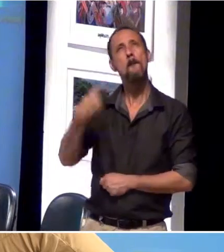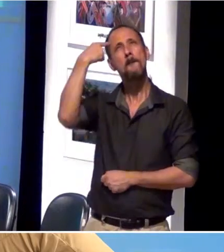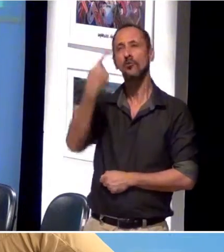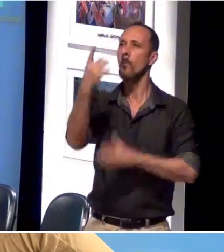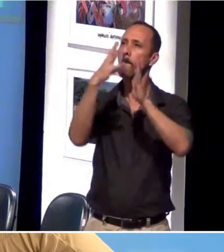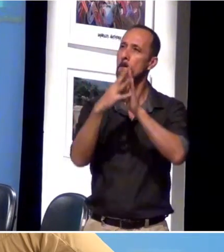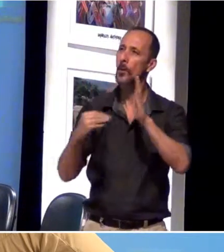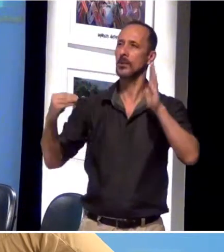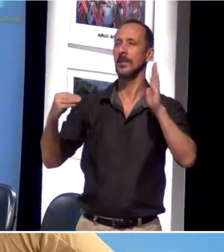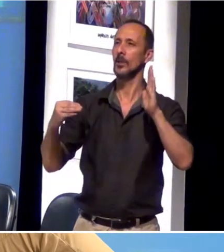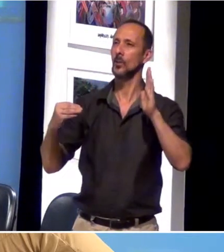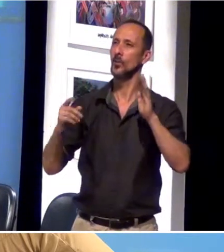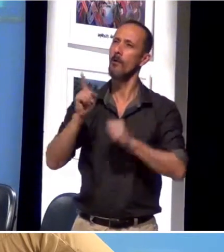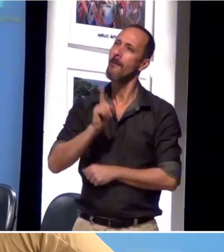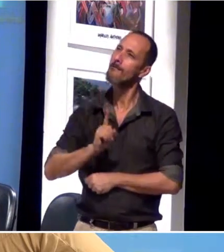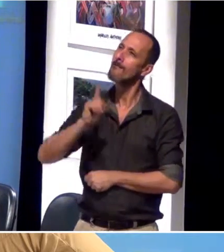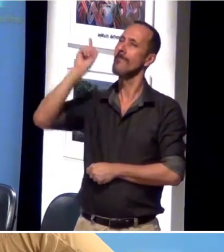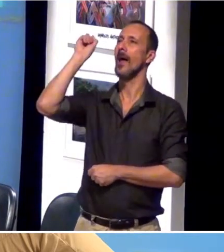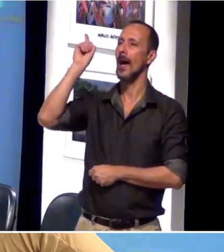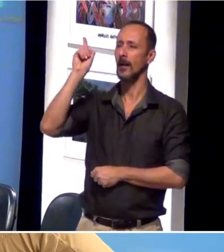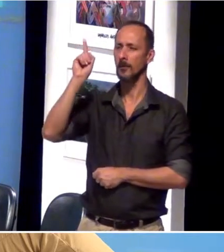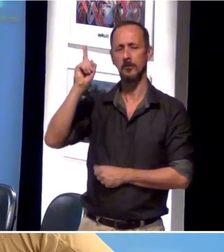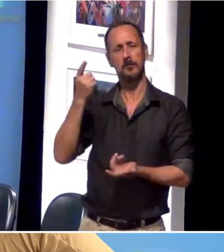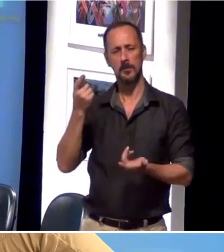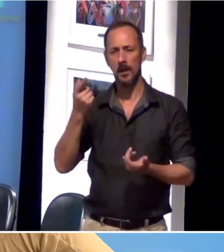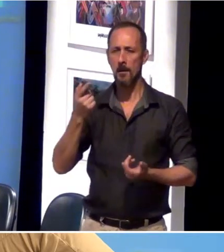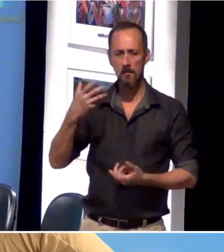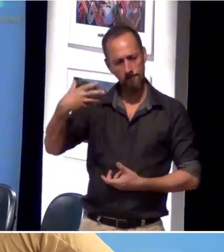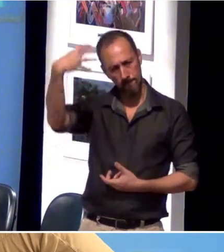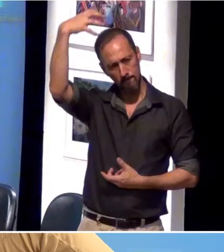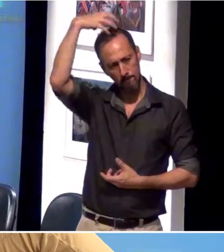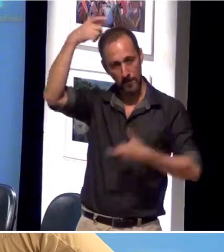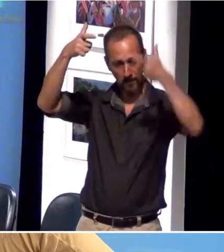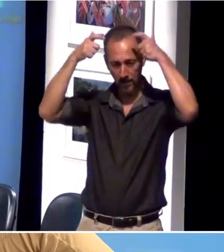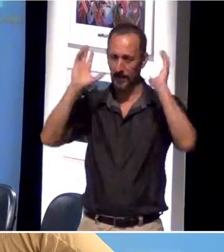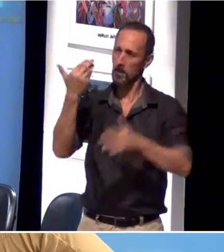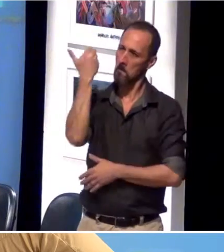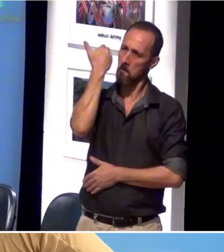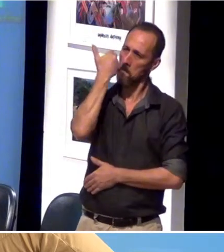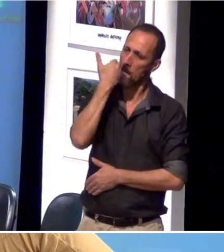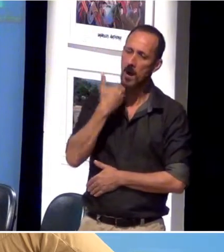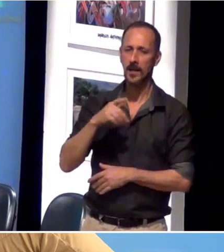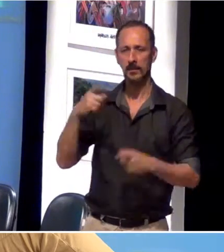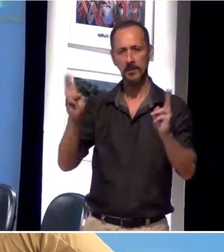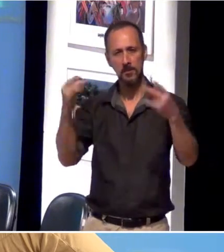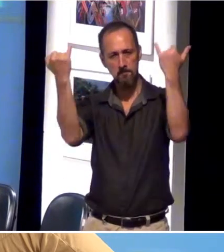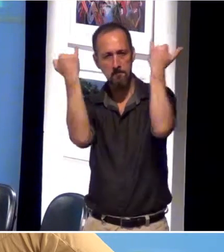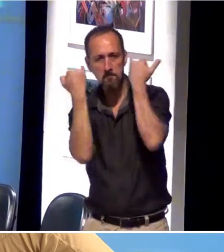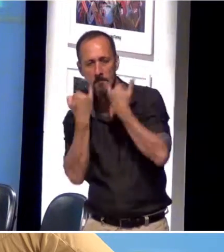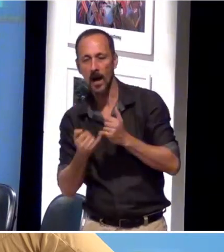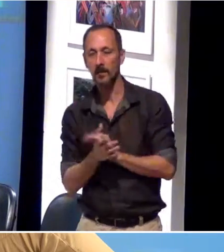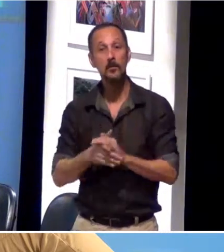as princesas são todas brancas, são todas louras, são todas magras. E por aí em diante, né? Assim, se a gente fala